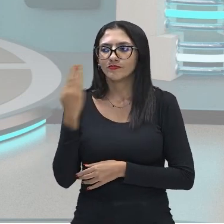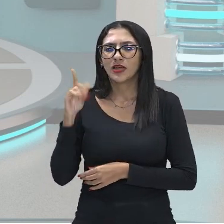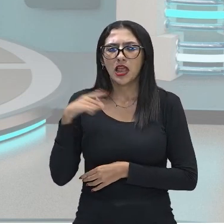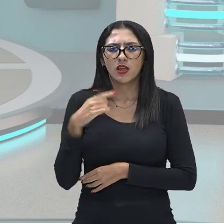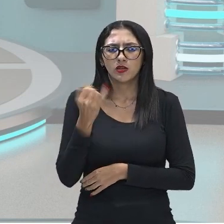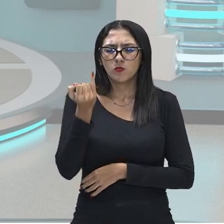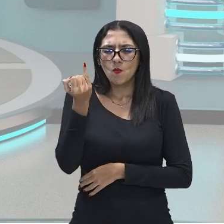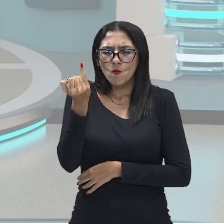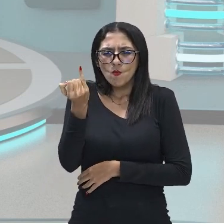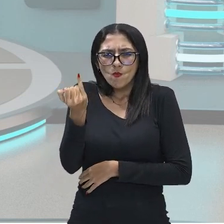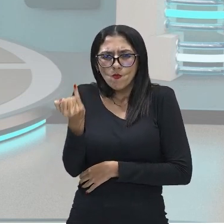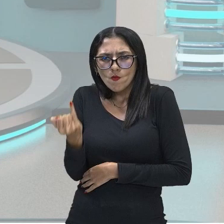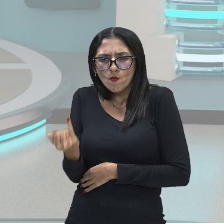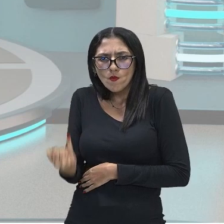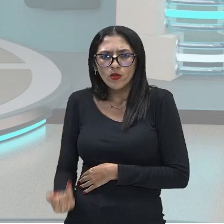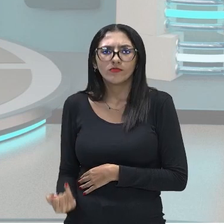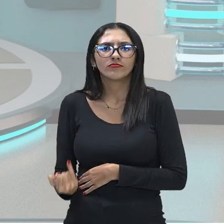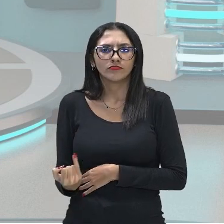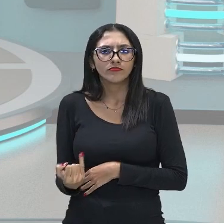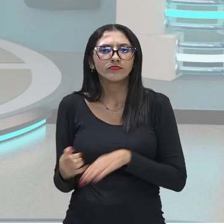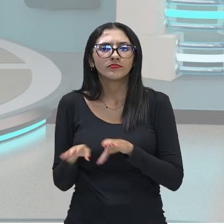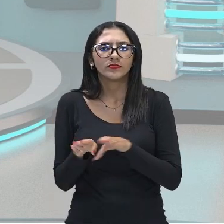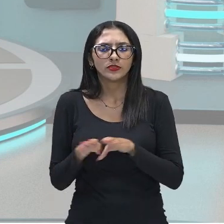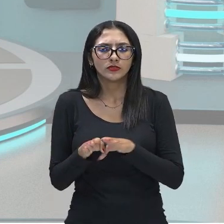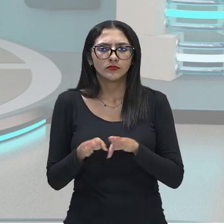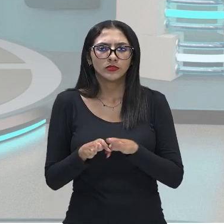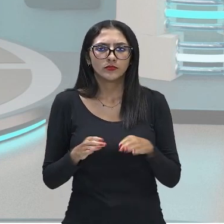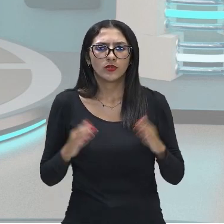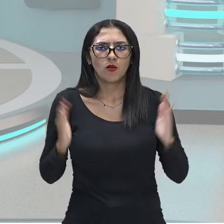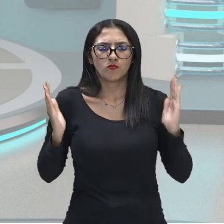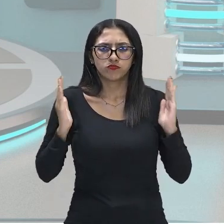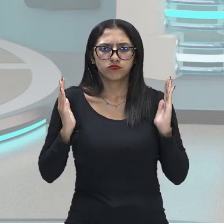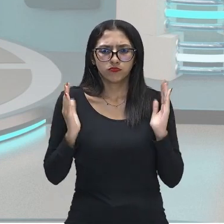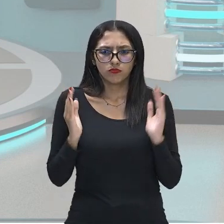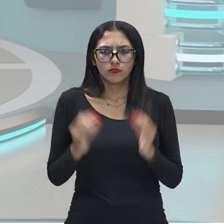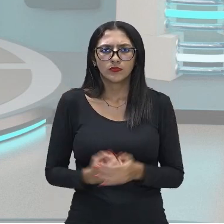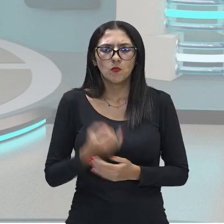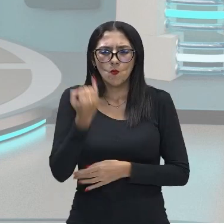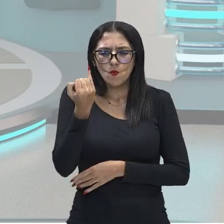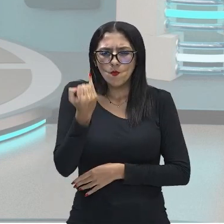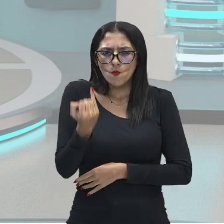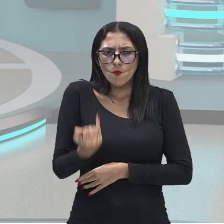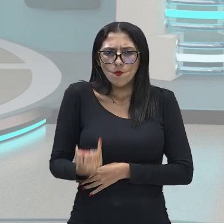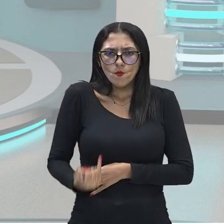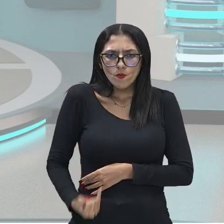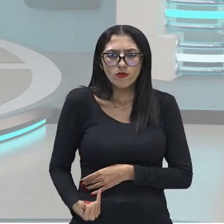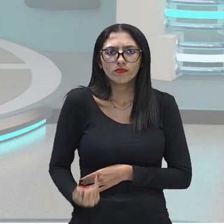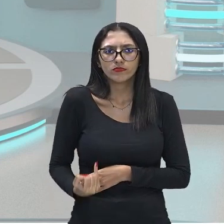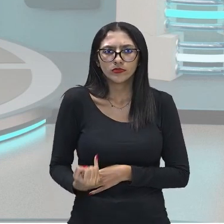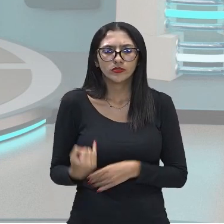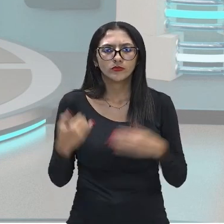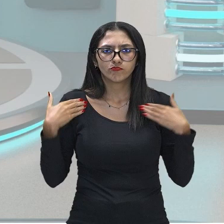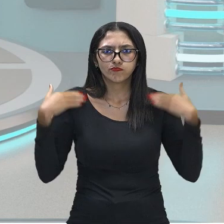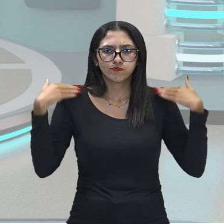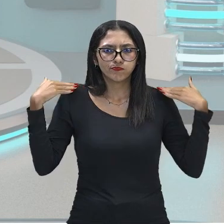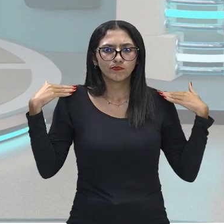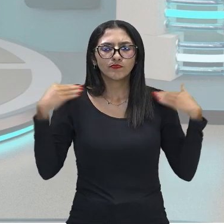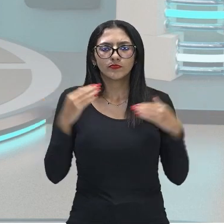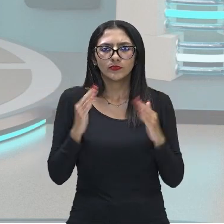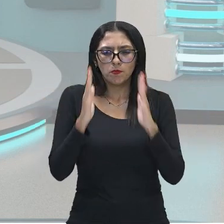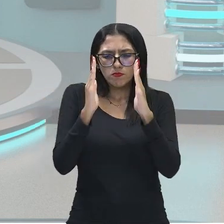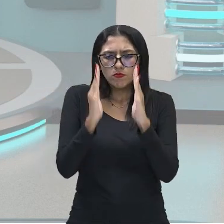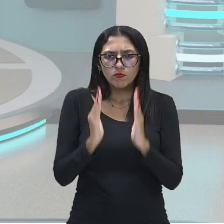magro tá bom vai ter os os membros ali longilíneos né os ossos maiores e embora você